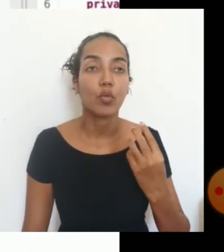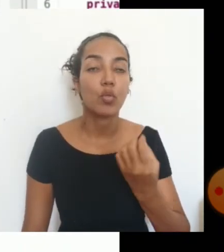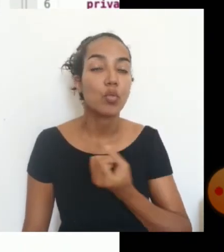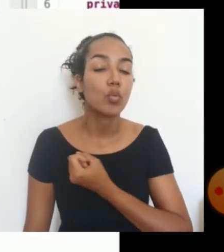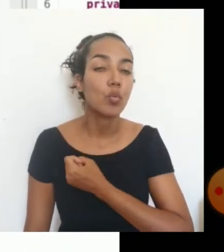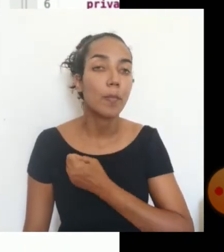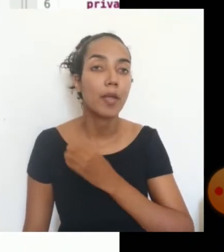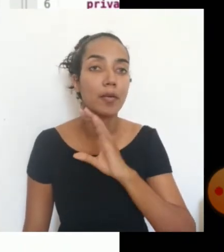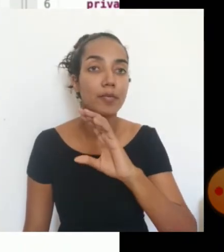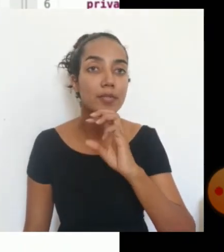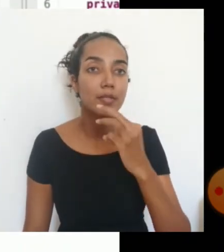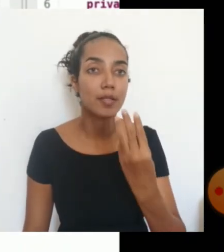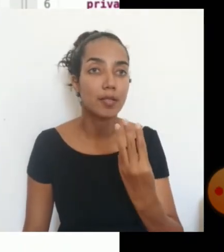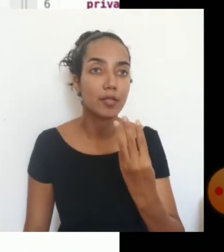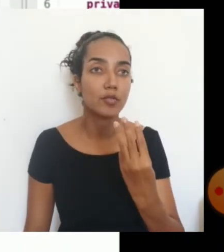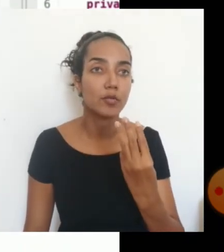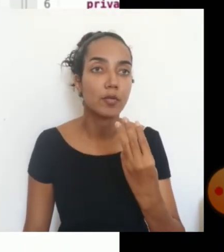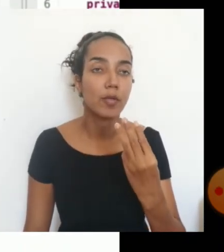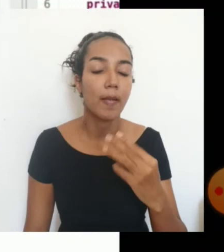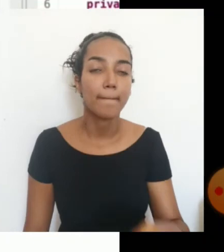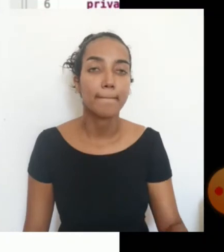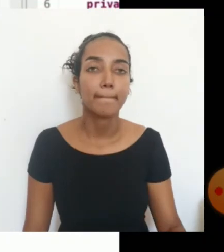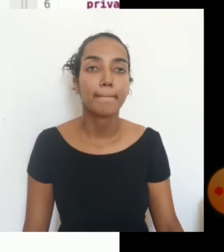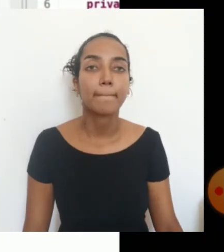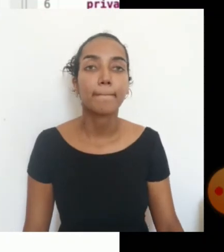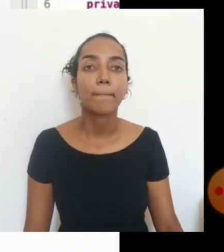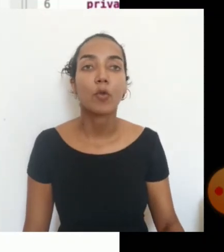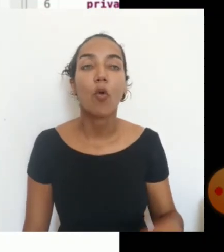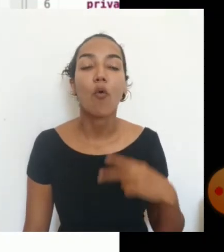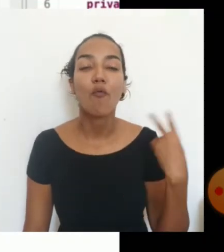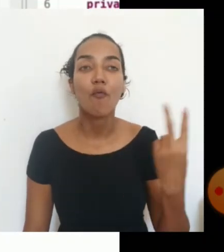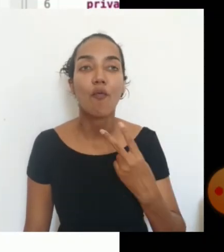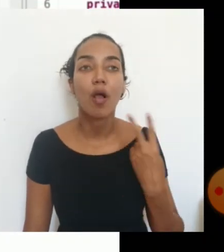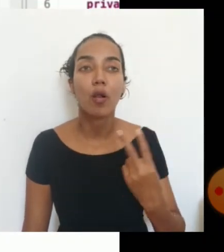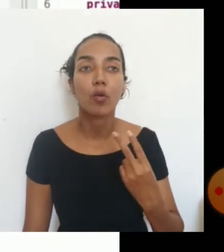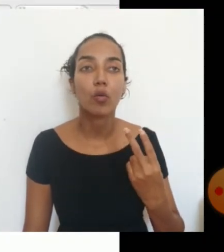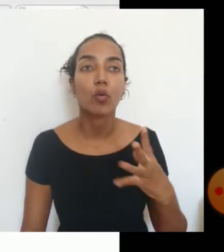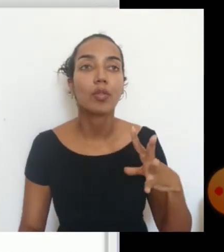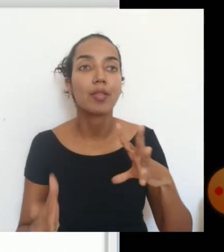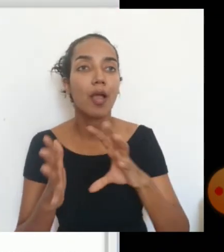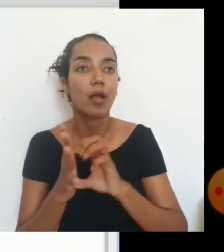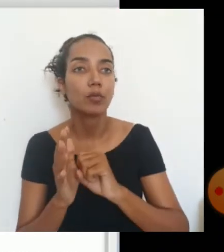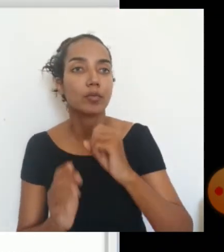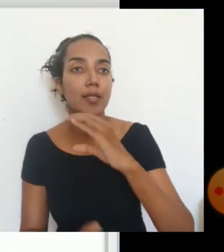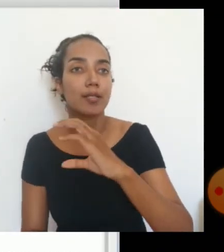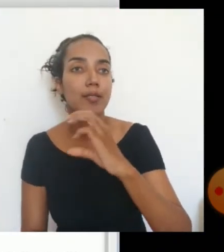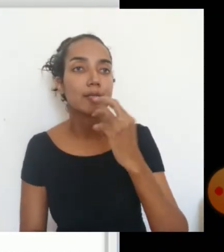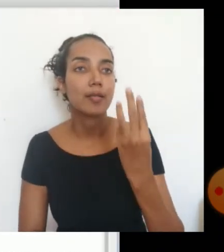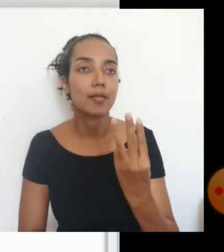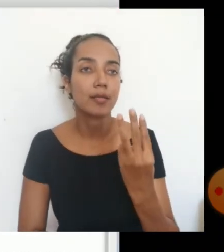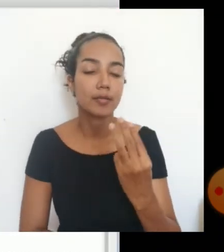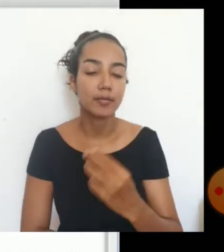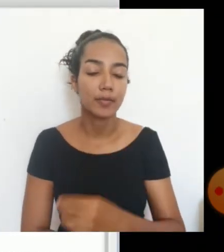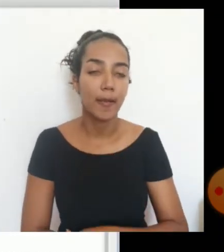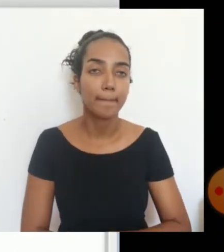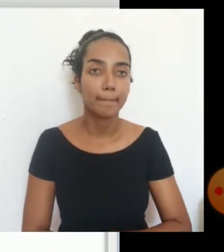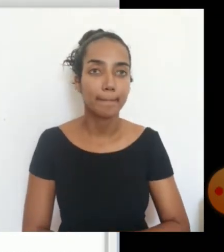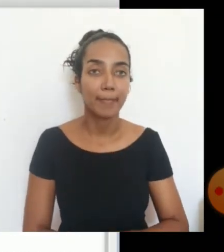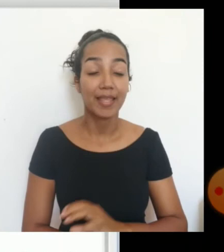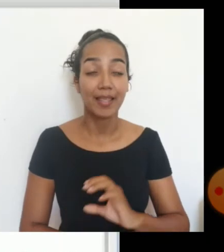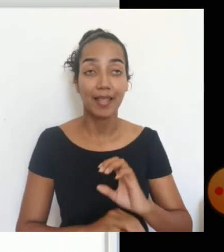obviamente, o titular da conta C3. Vamos ver como é que vai ficar. Executar aqui